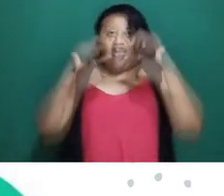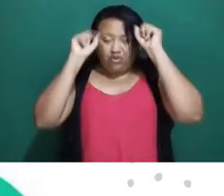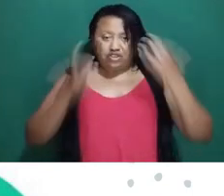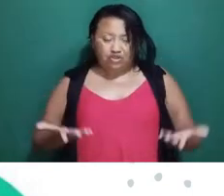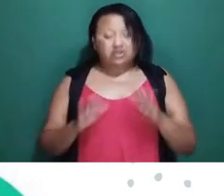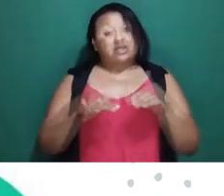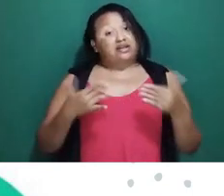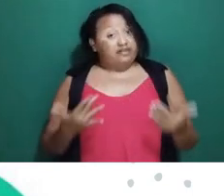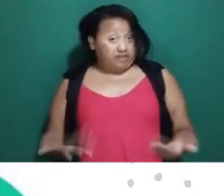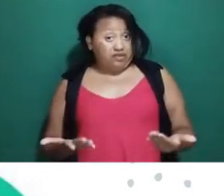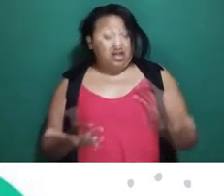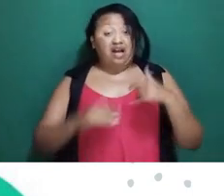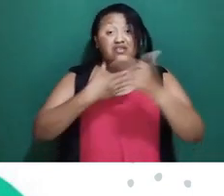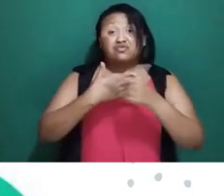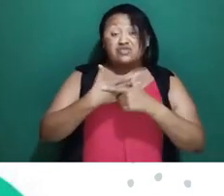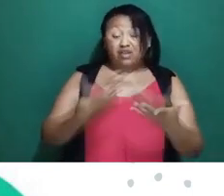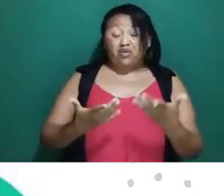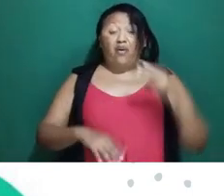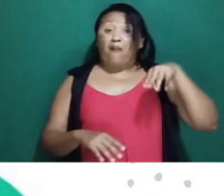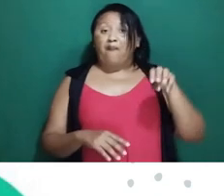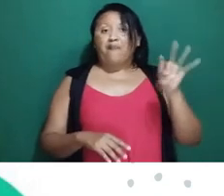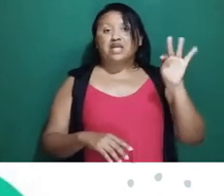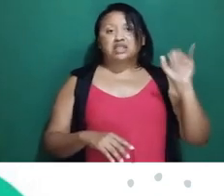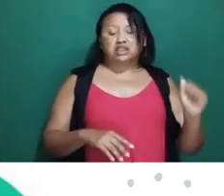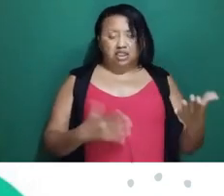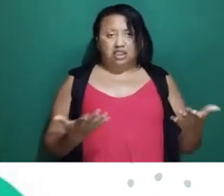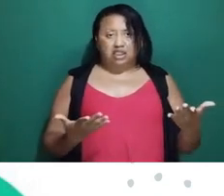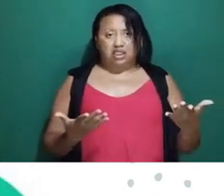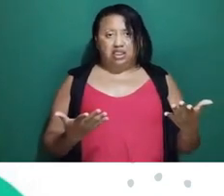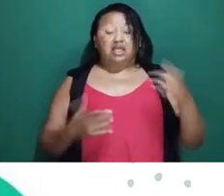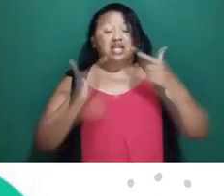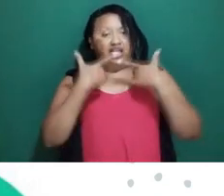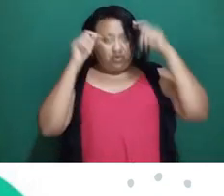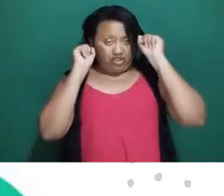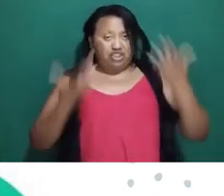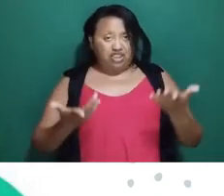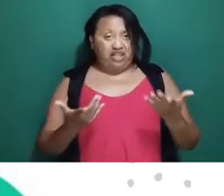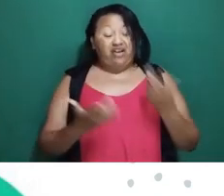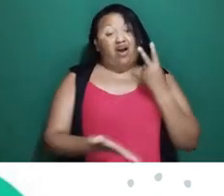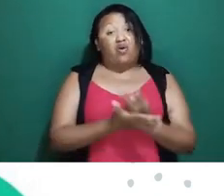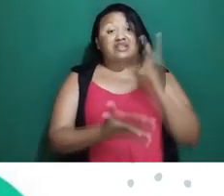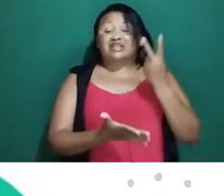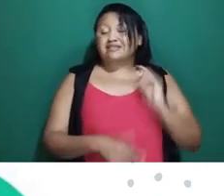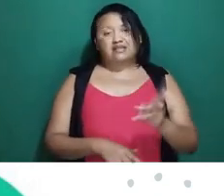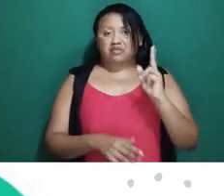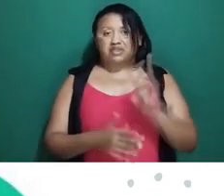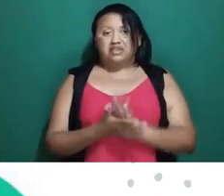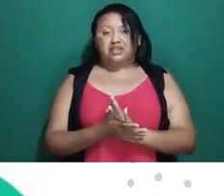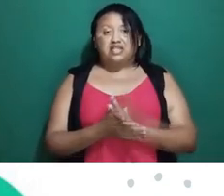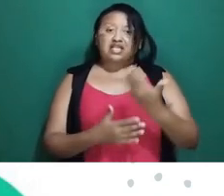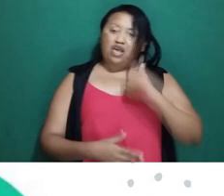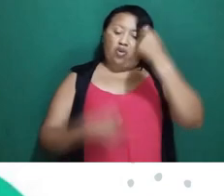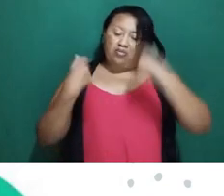então a função metalinguagem Aliás a função metalinguística vai acontecer sempre que